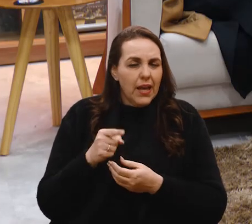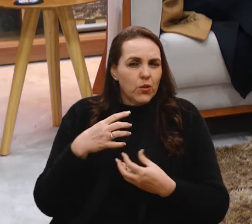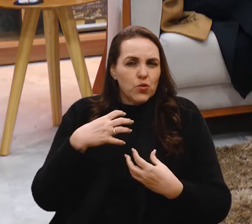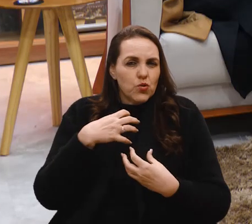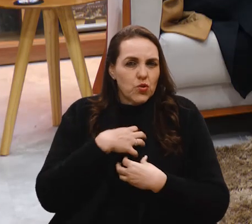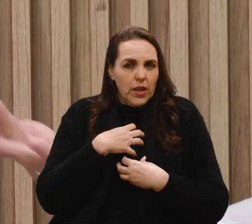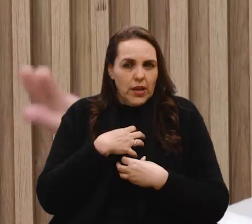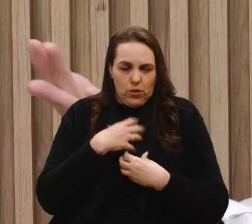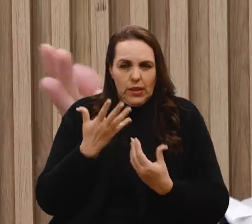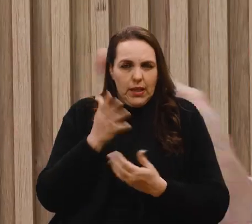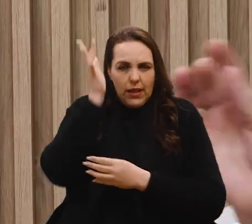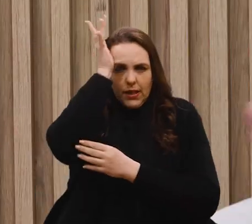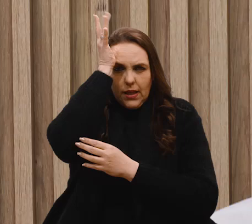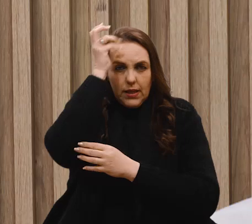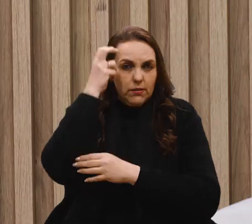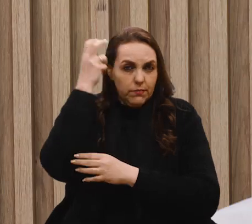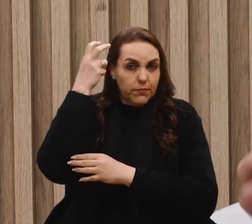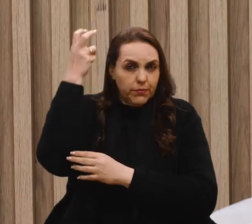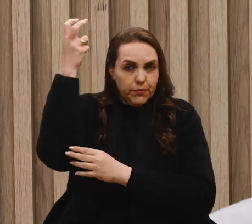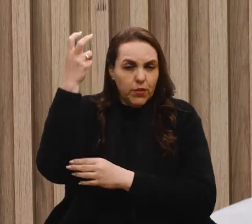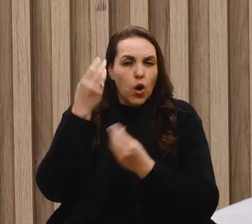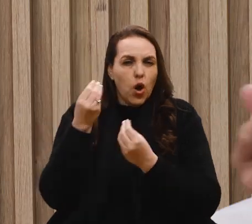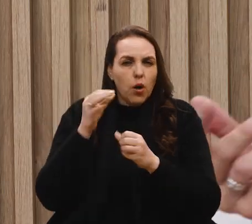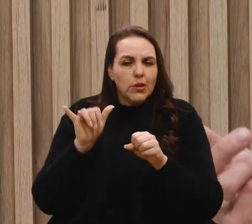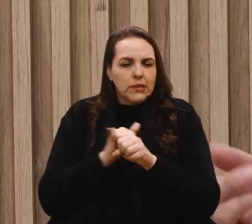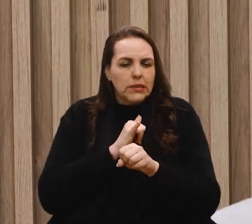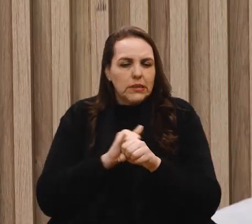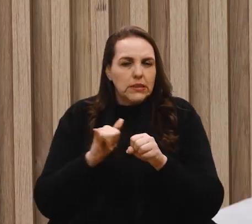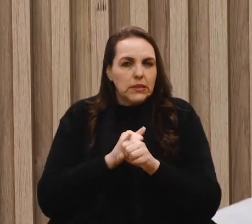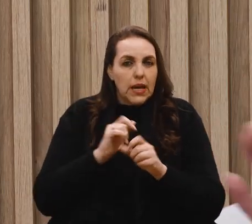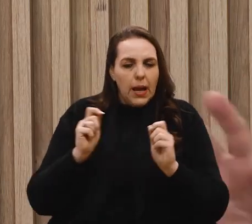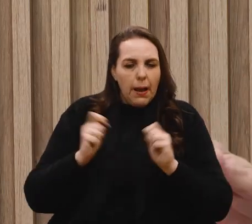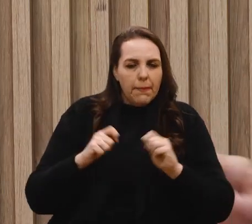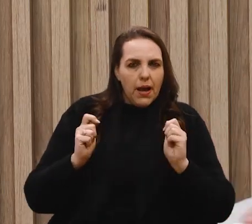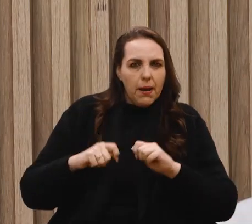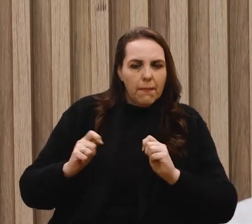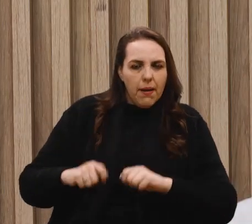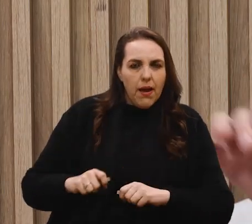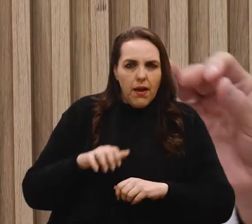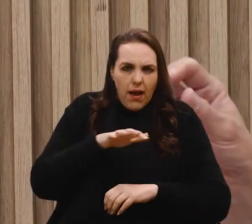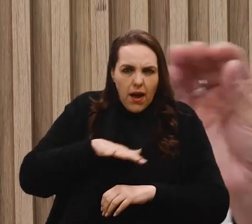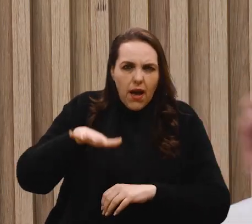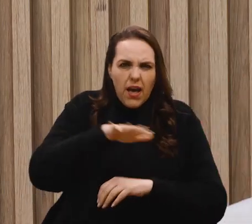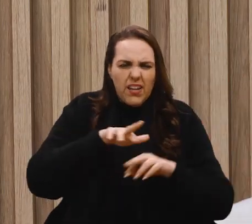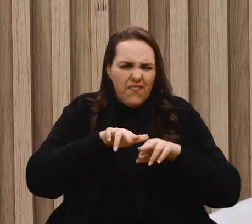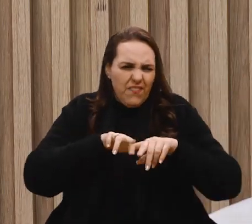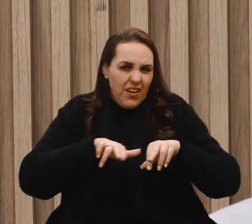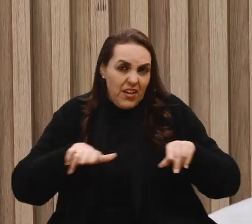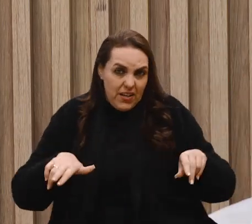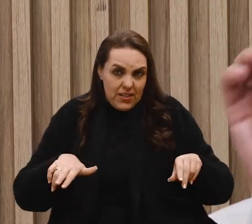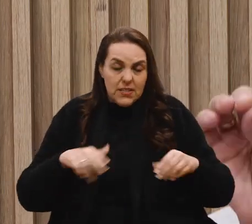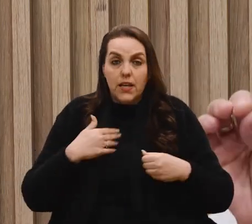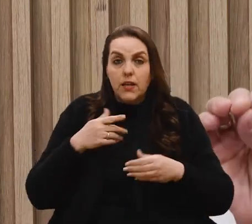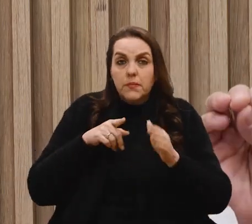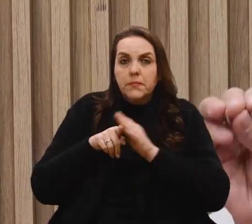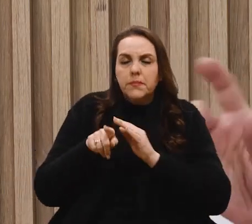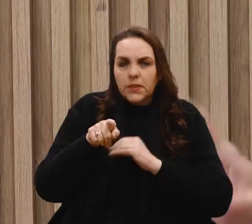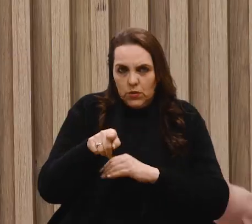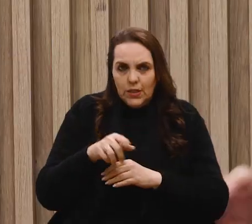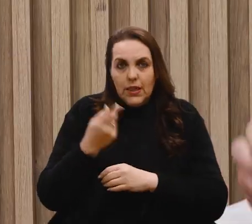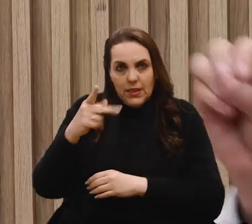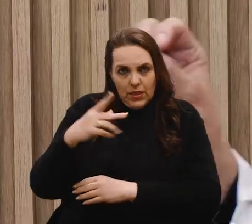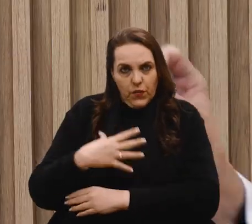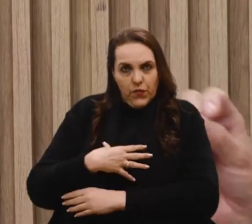um superdotado, altas habilidades, ele vai criando essa capacidade nas mais diversas áreas. Sim. E eu te pergunto assim, se o Arthur